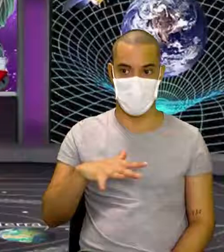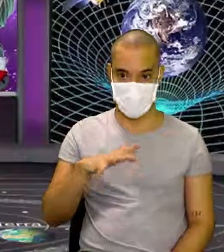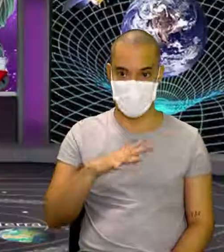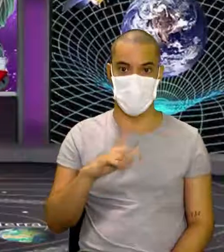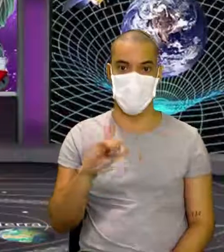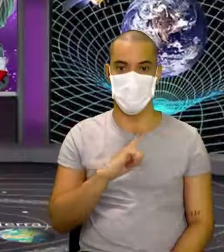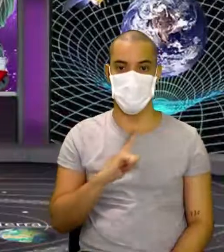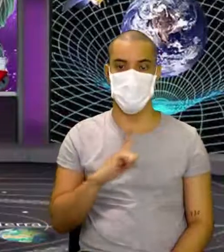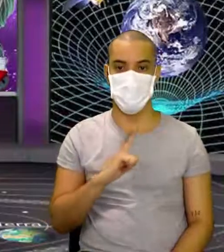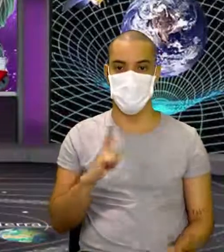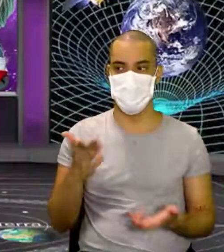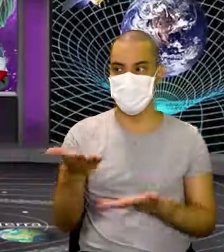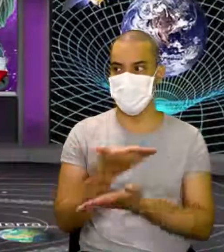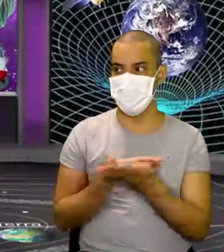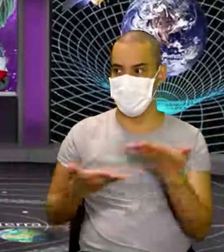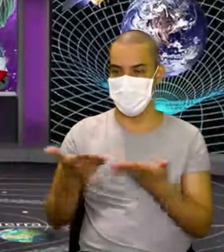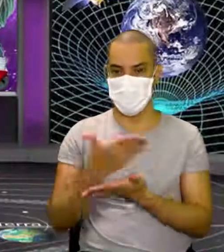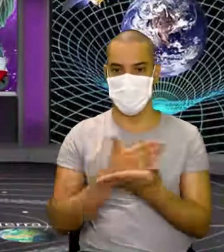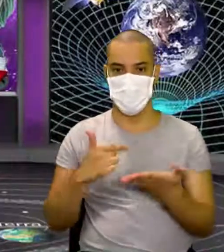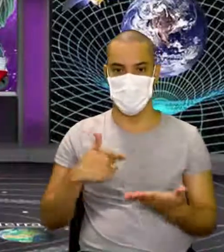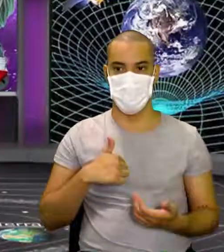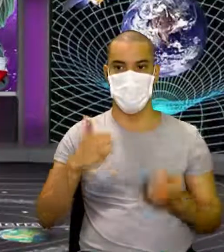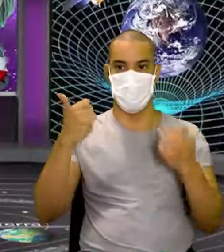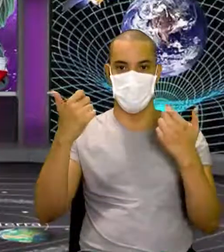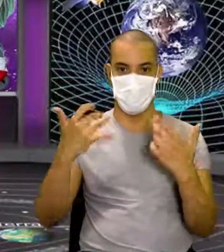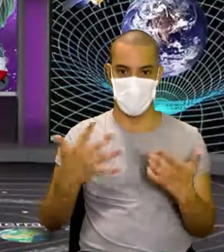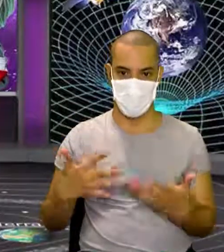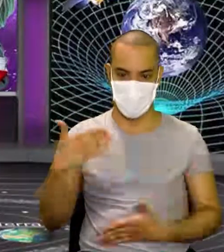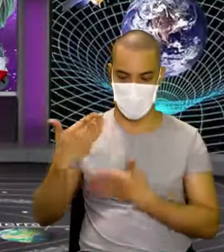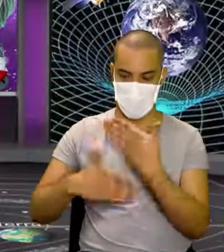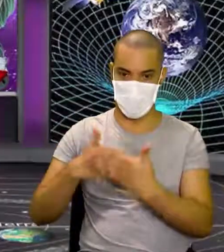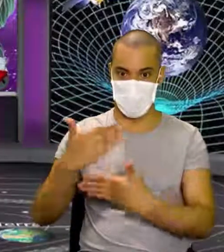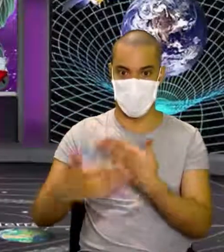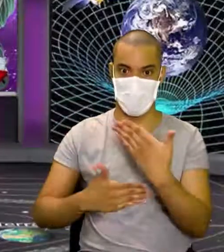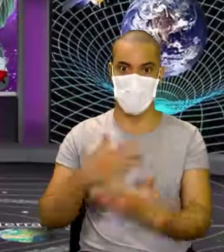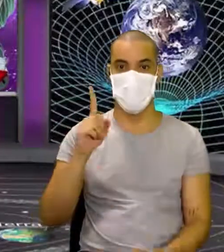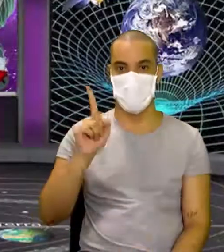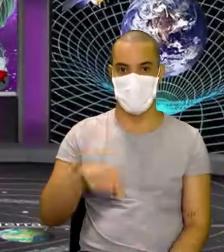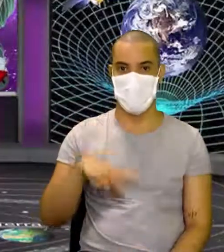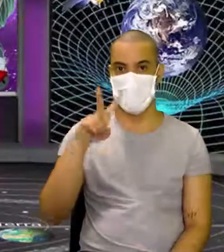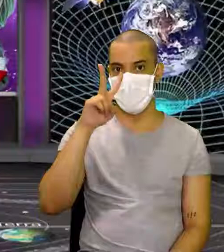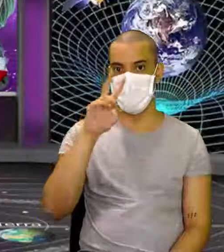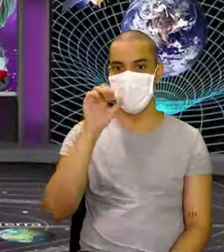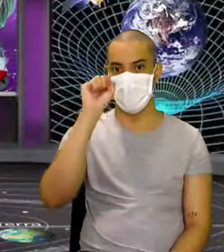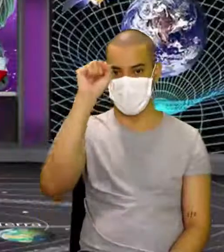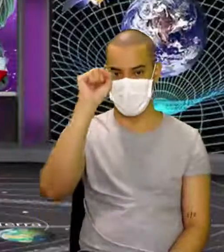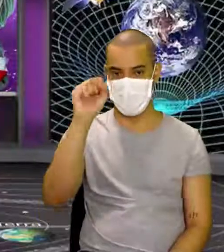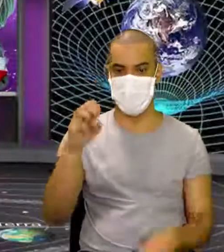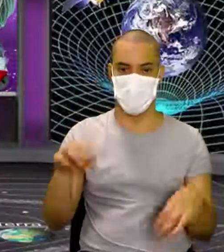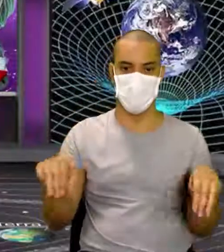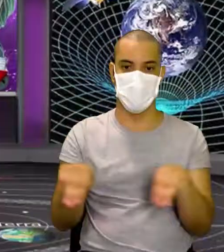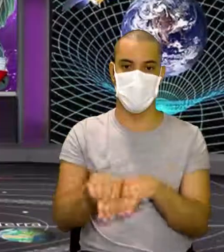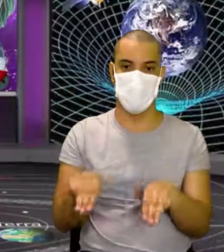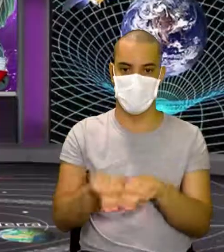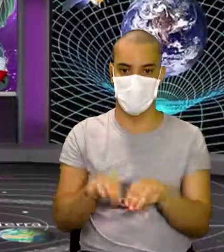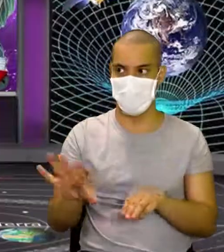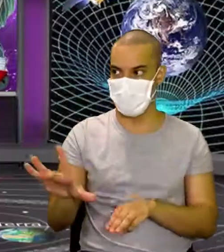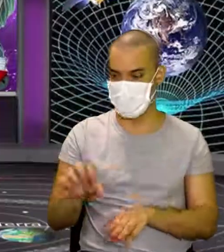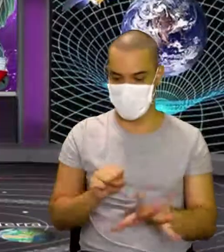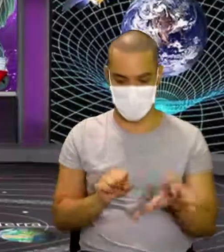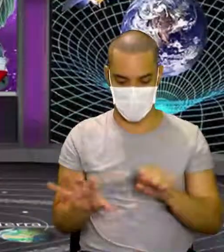que essa interação, que a gente vai chamar mais tarde de força magnética, que é essa interação desses